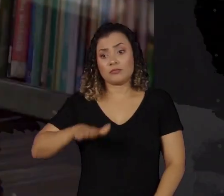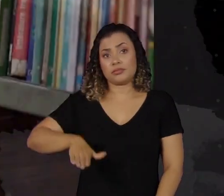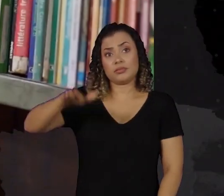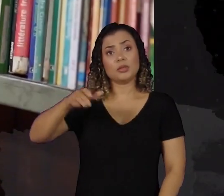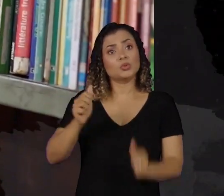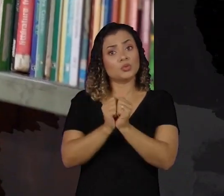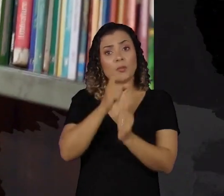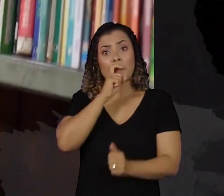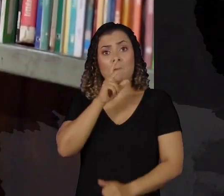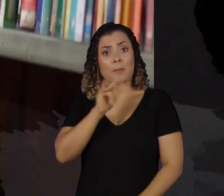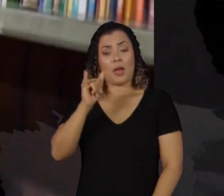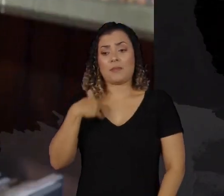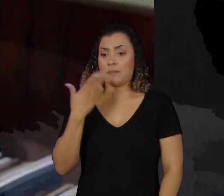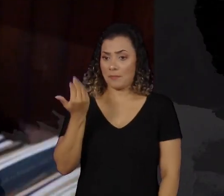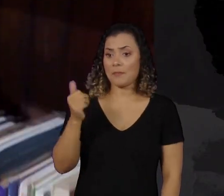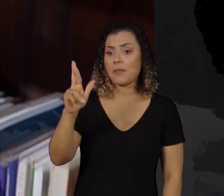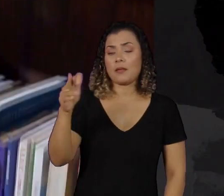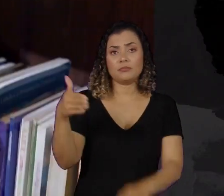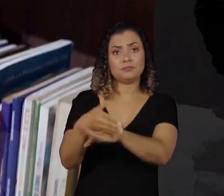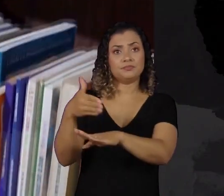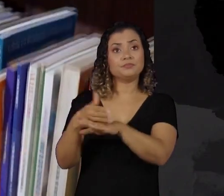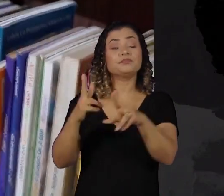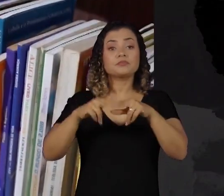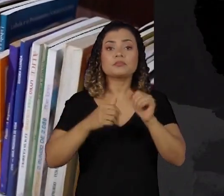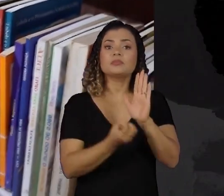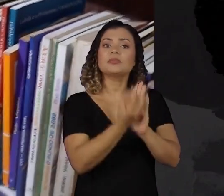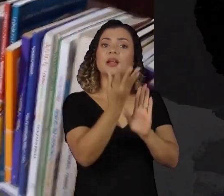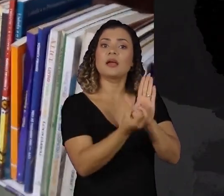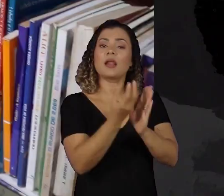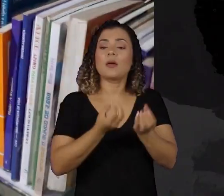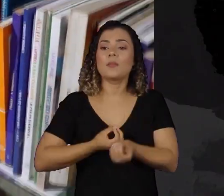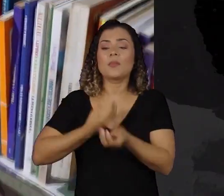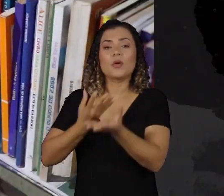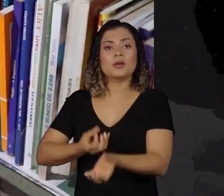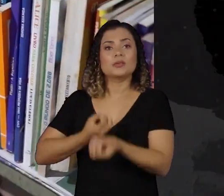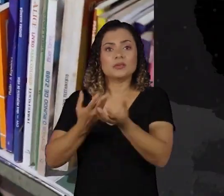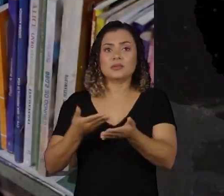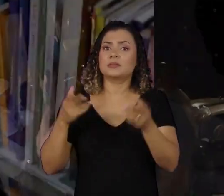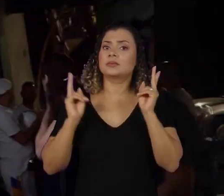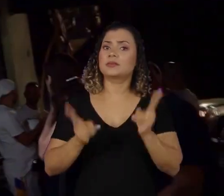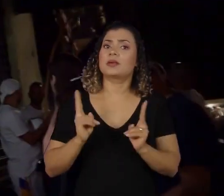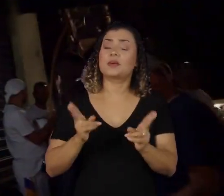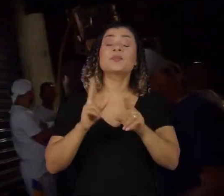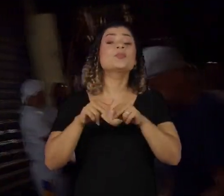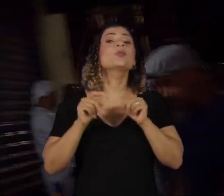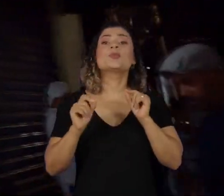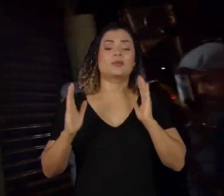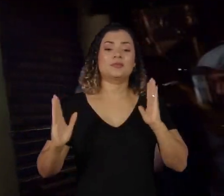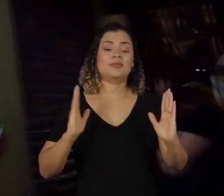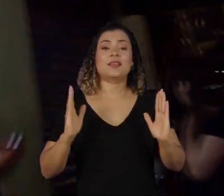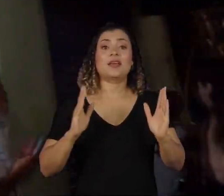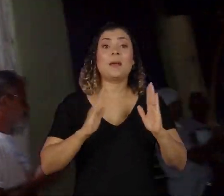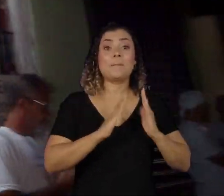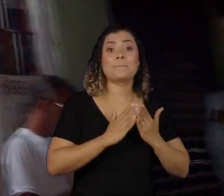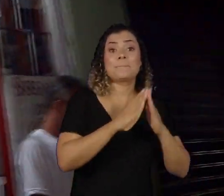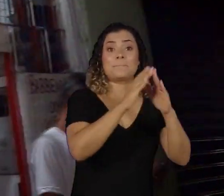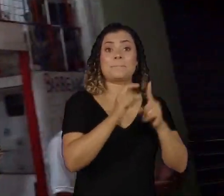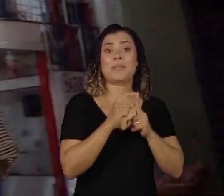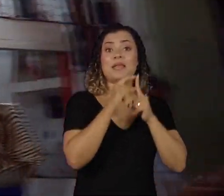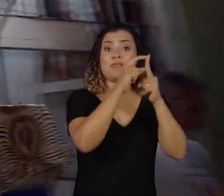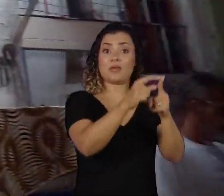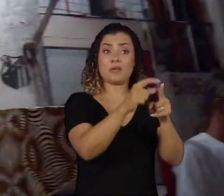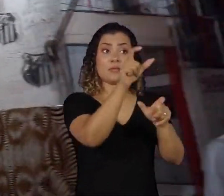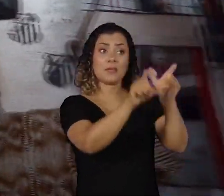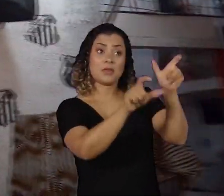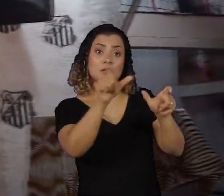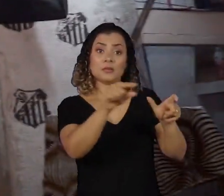pai. Eu decidi ceder esse espaço para o sarau, para a poesia, porque a gente queria que o povo periférico, né, que não só o